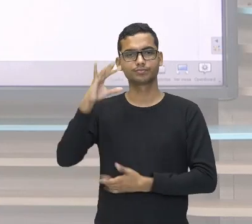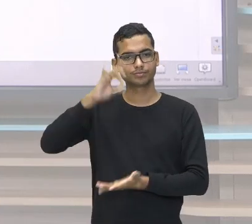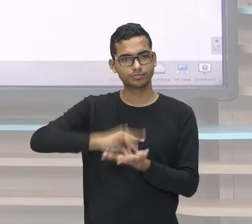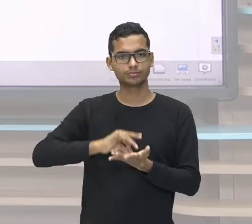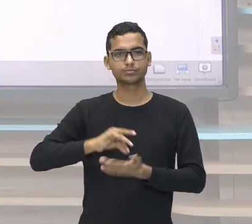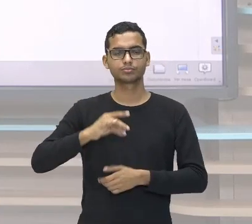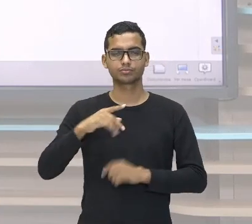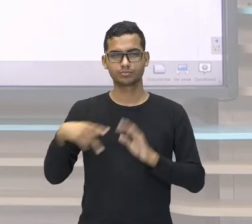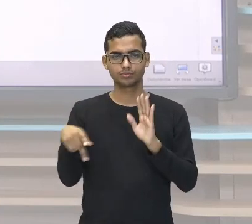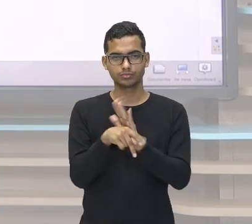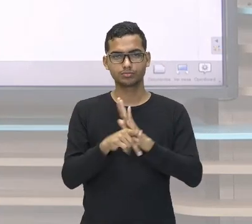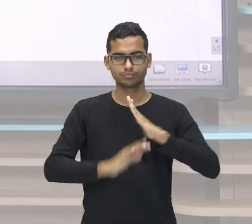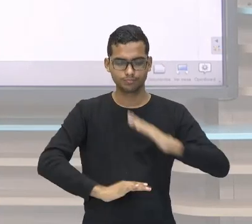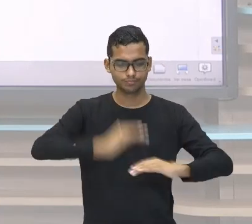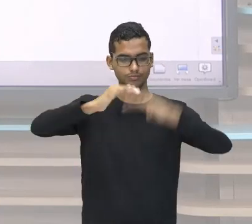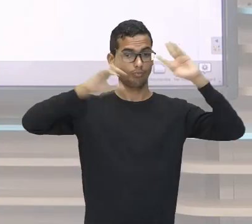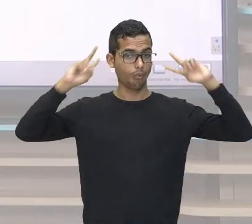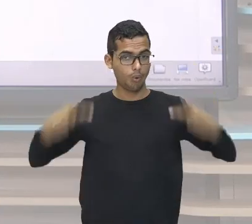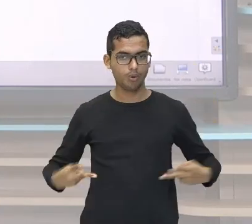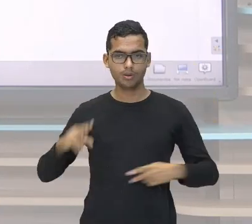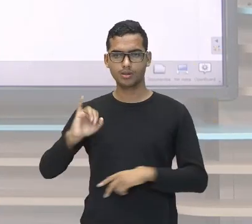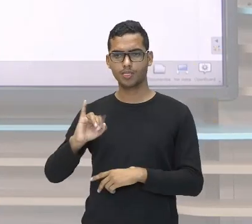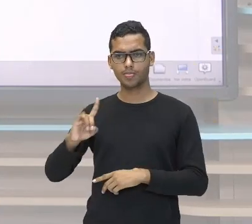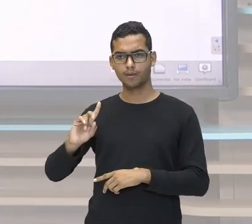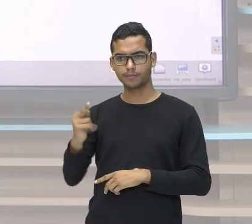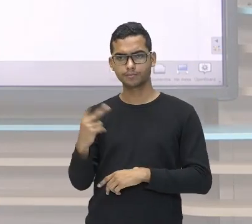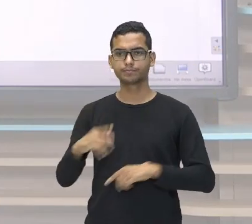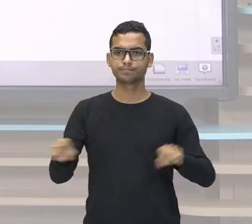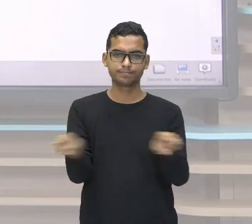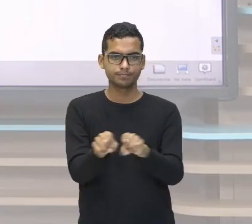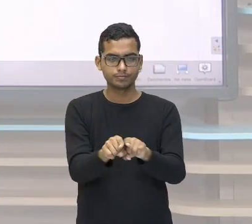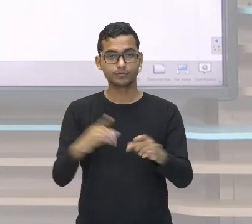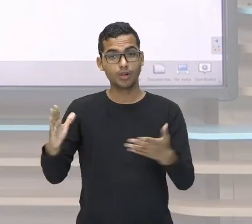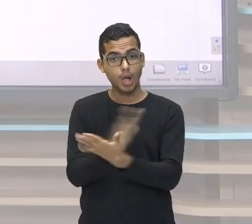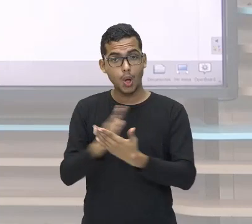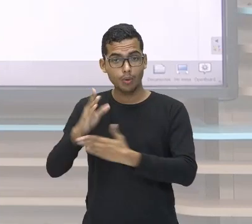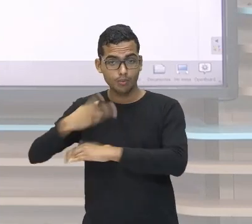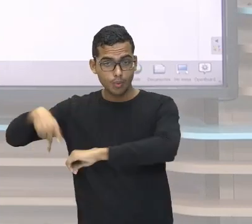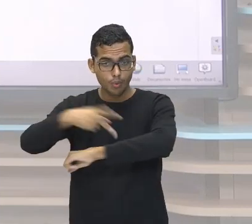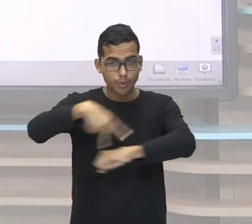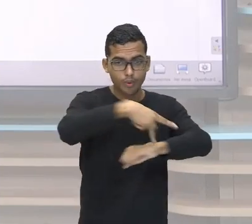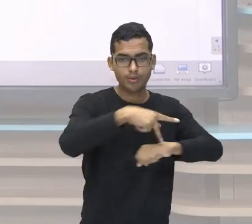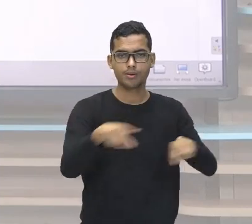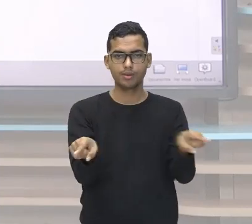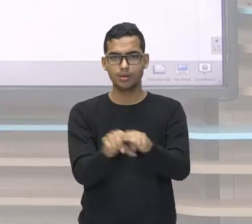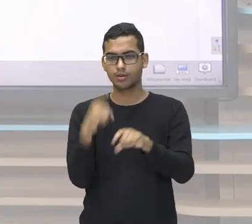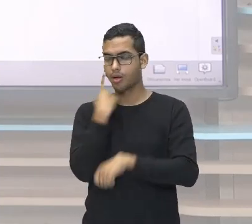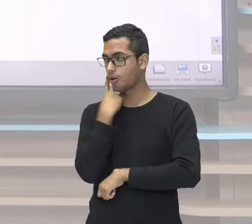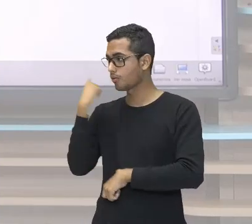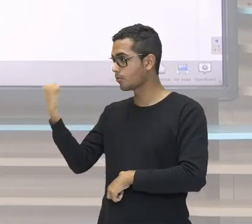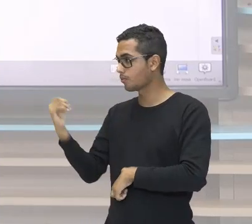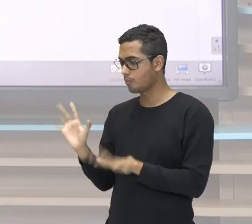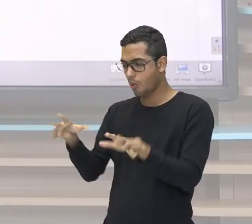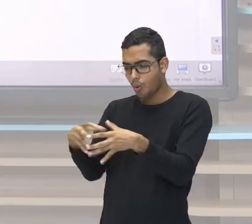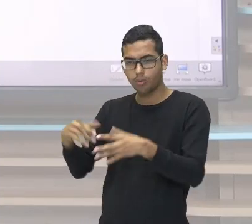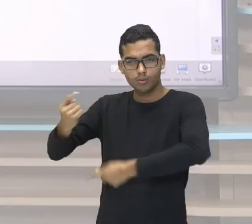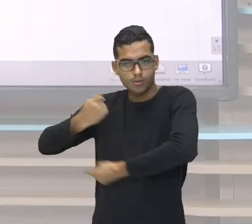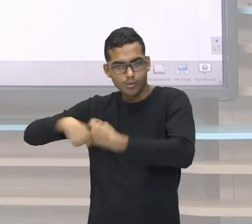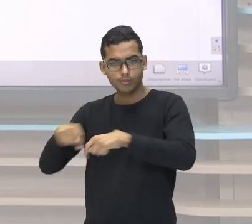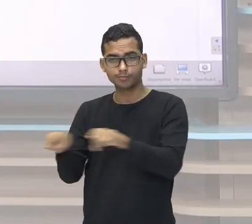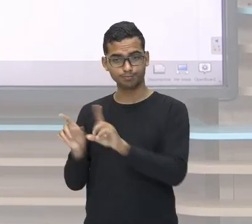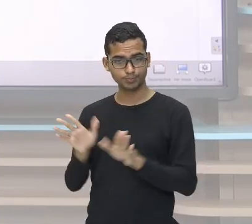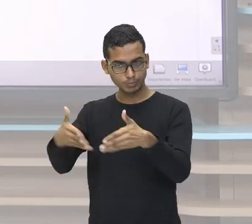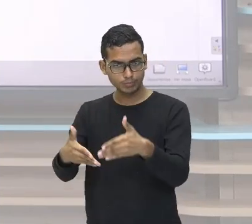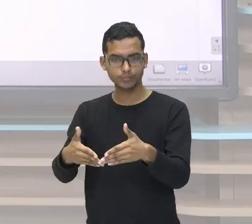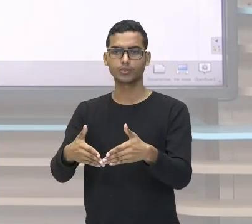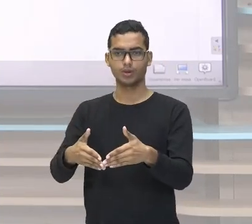ali para o índice de desenvolvimento humano. Então, alguns dos países aí, desse bloco econômico